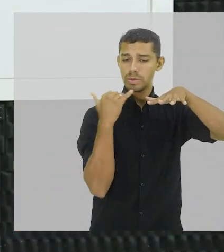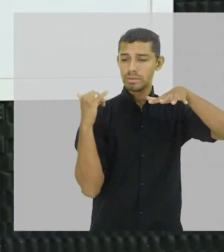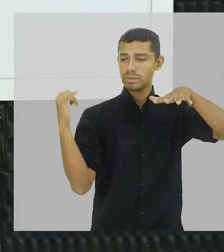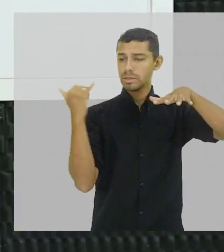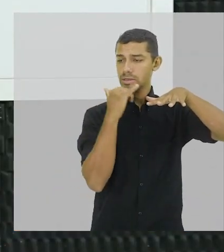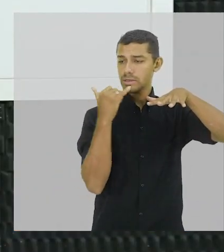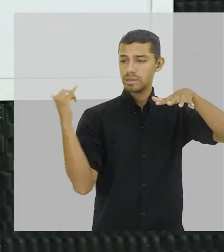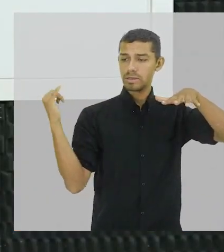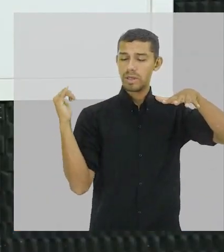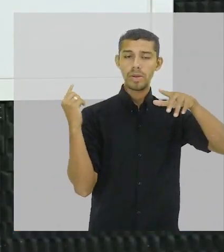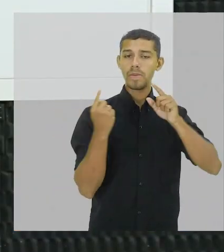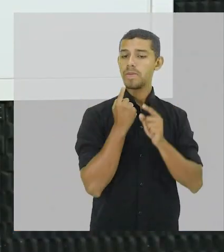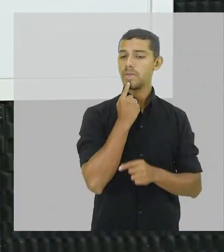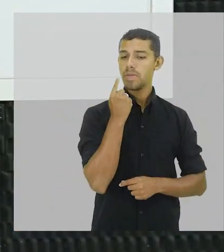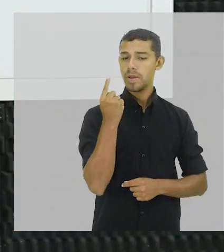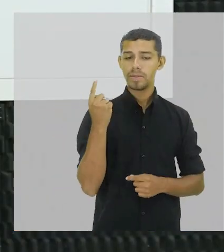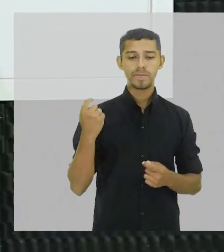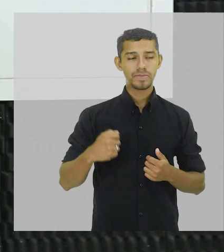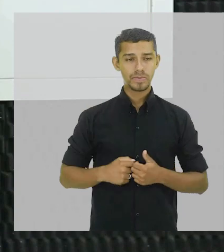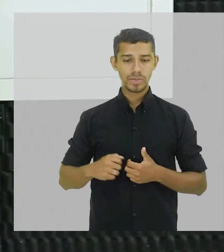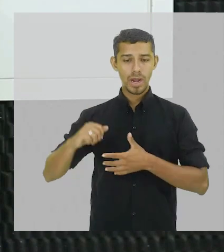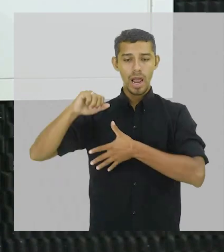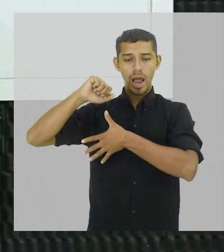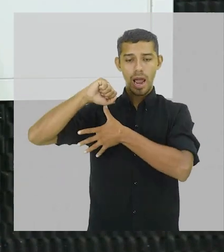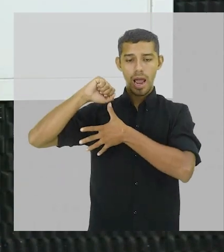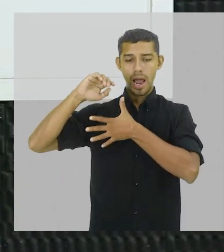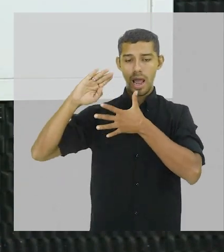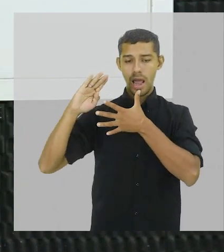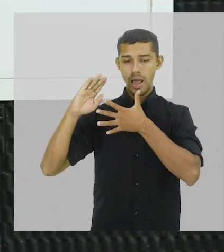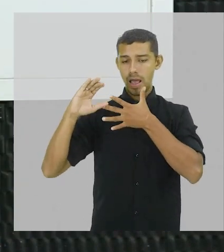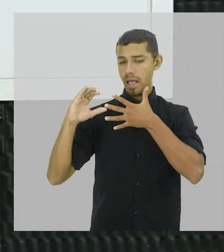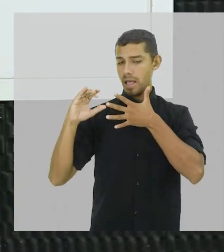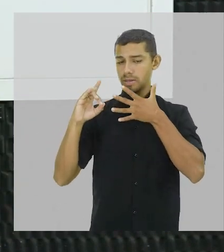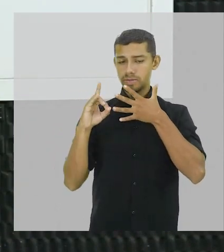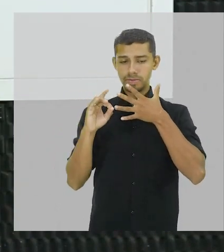ela fala justamente sobre aquele procedimento, né, procedimento de segurança